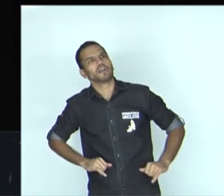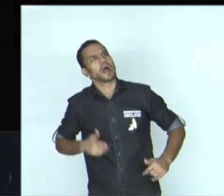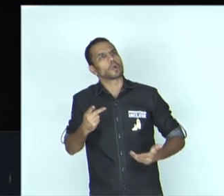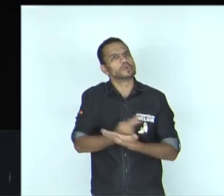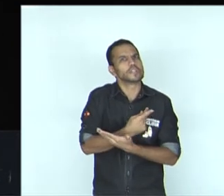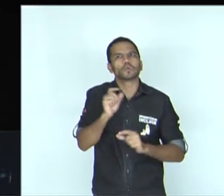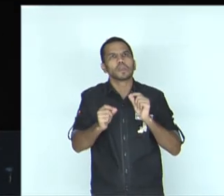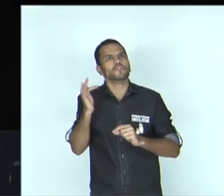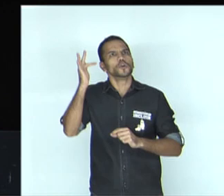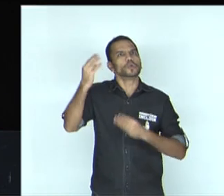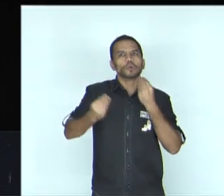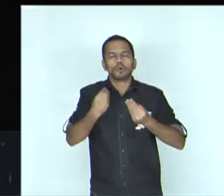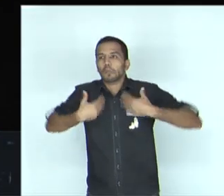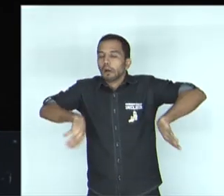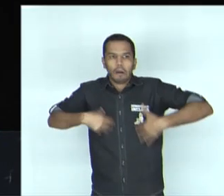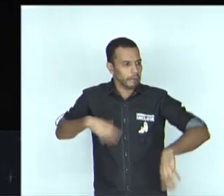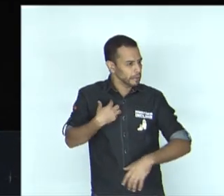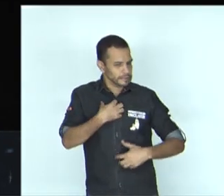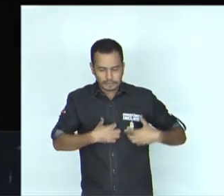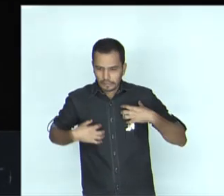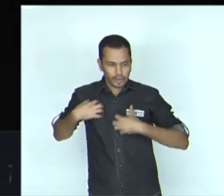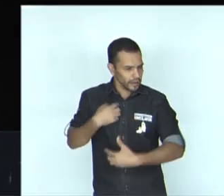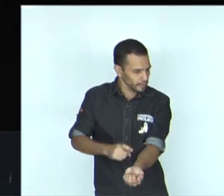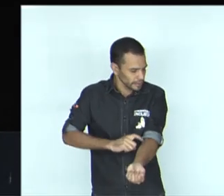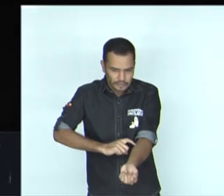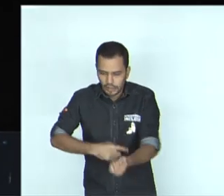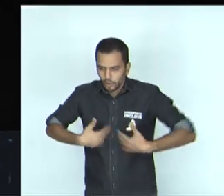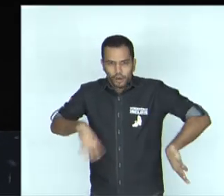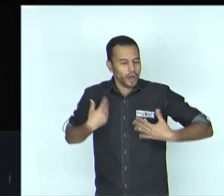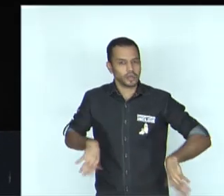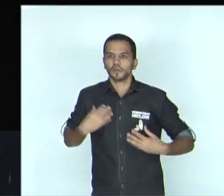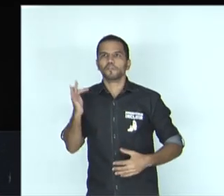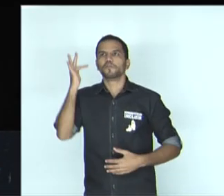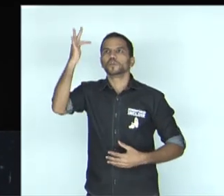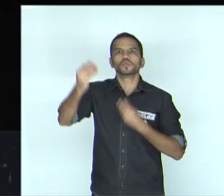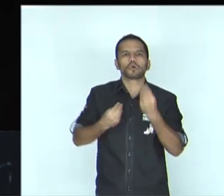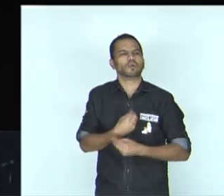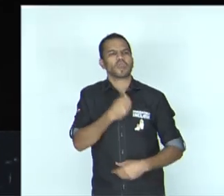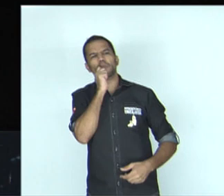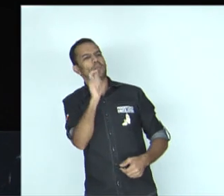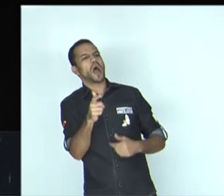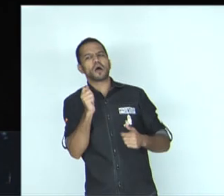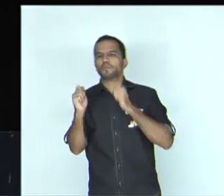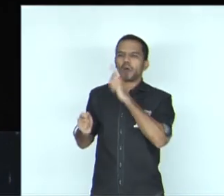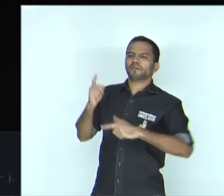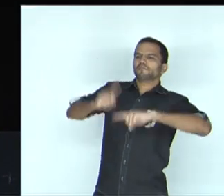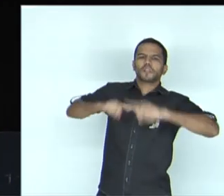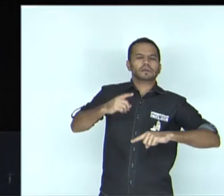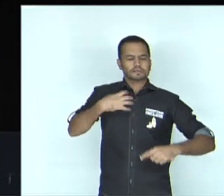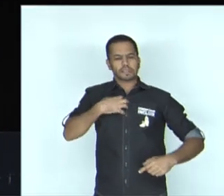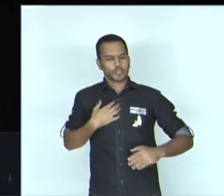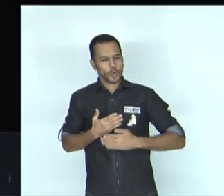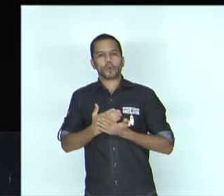energia emocional, você perde a sua paz, você fica irritadíssimo, você xinga todo mundo, você entra numa